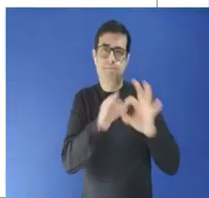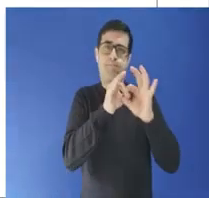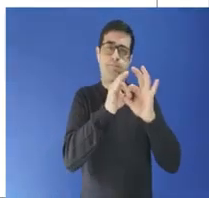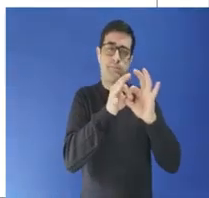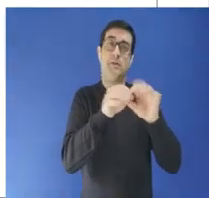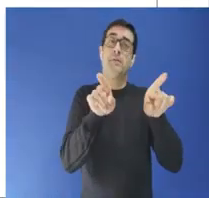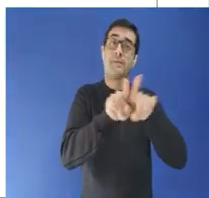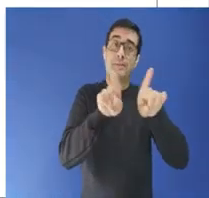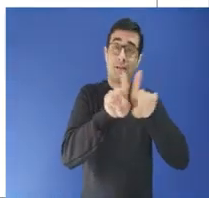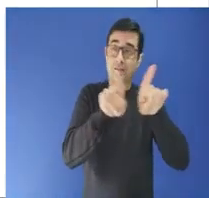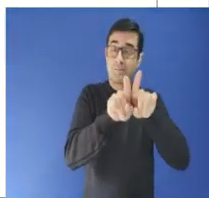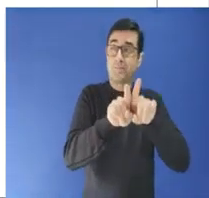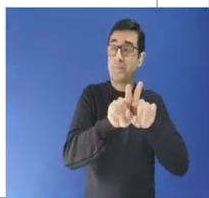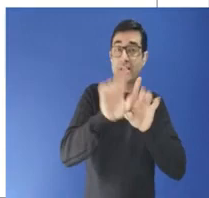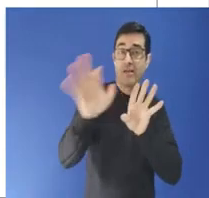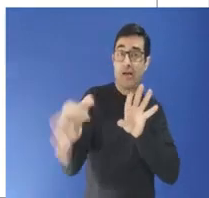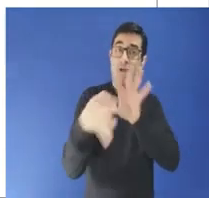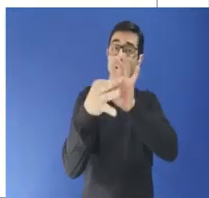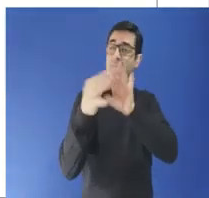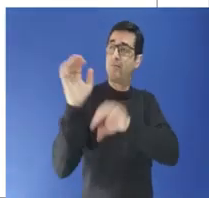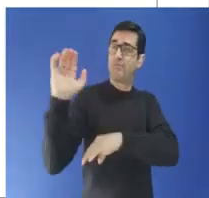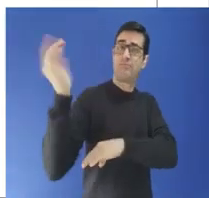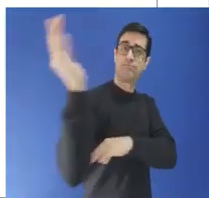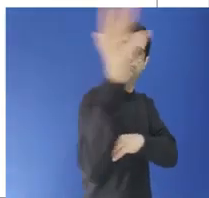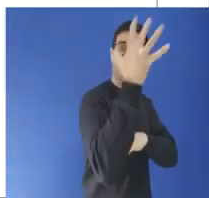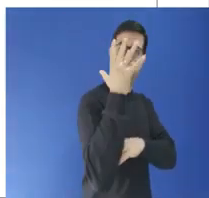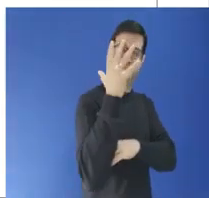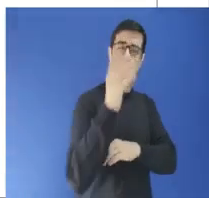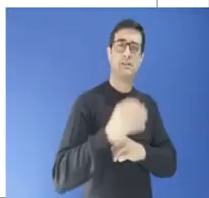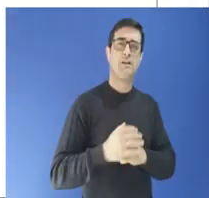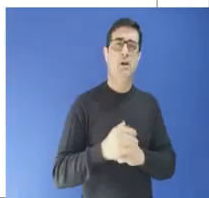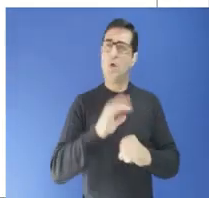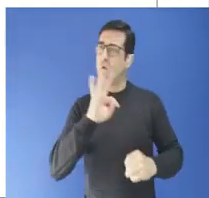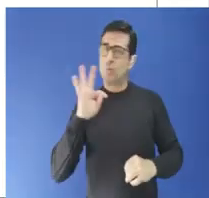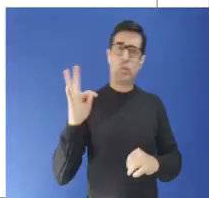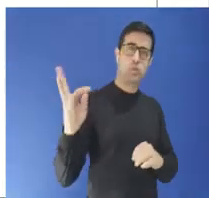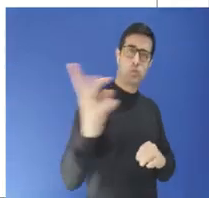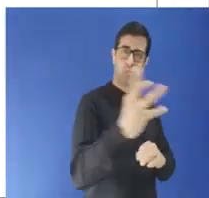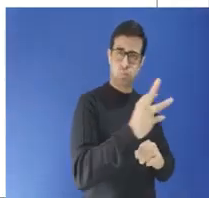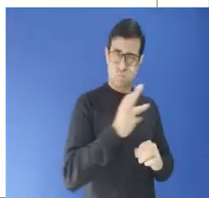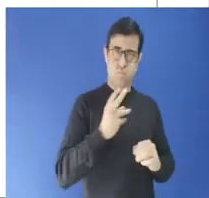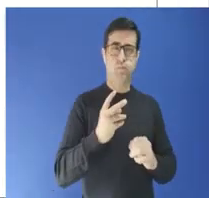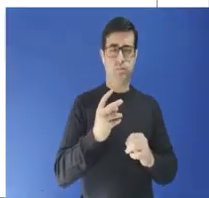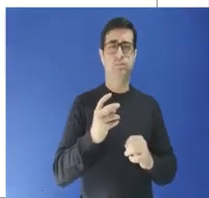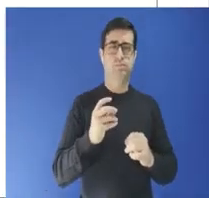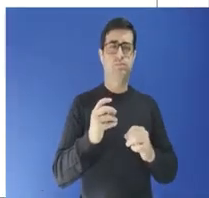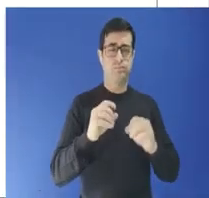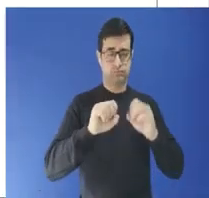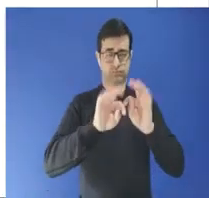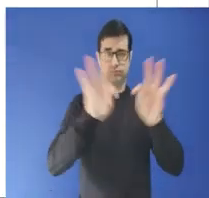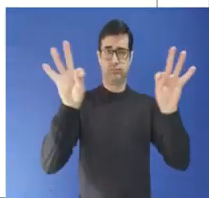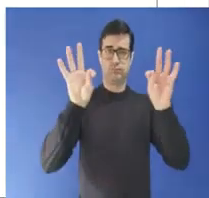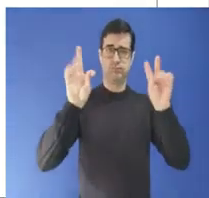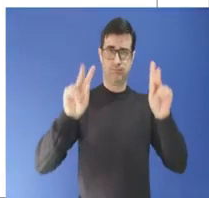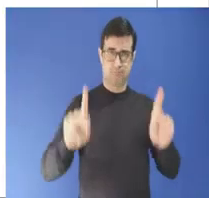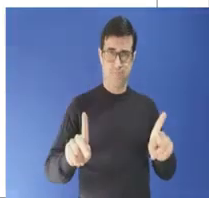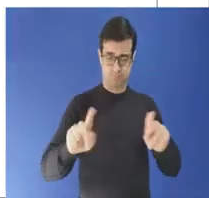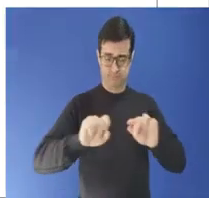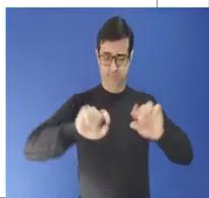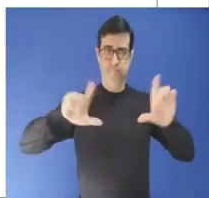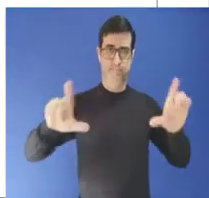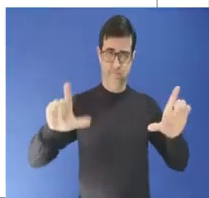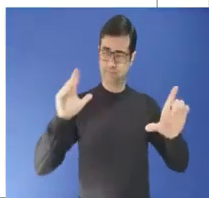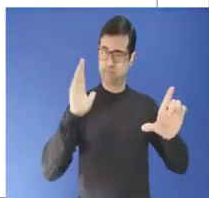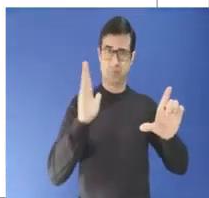associados, né, na natureza. E isso porque de todos os elementos que nós temos representados na tabela